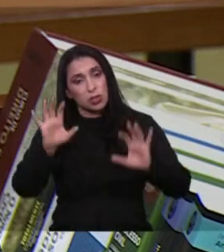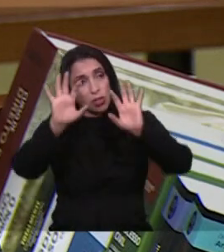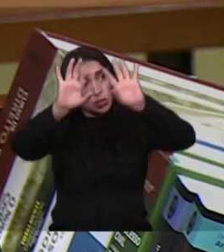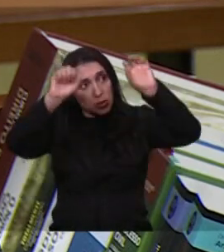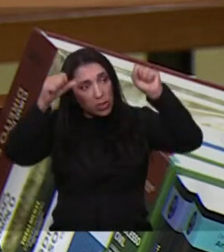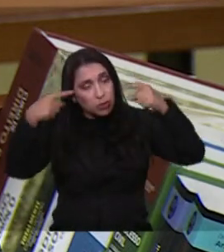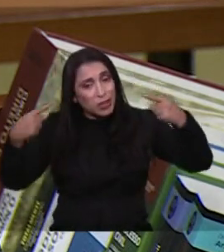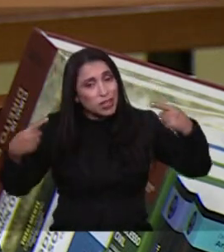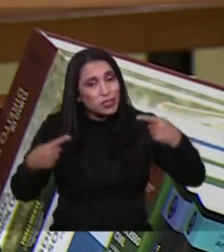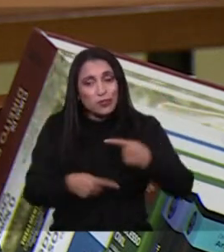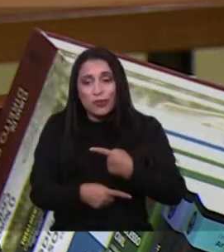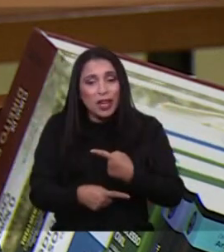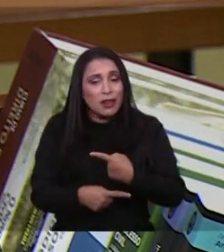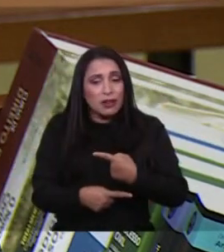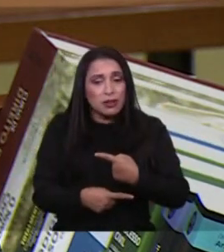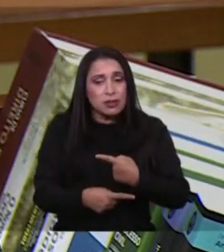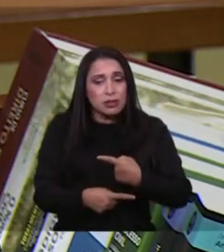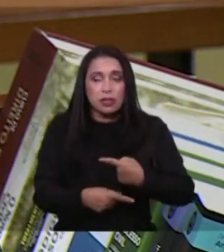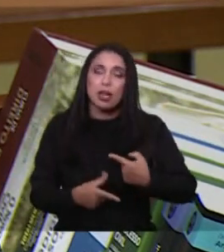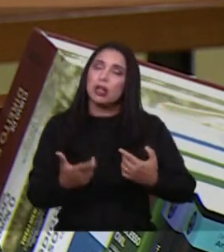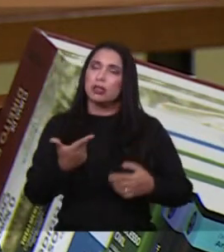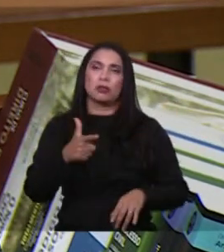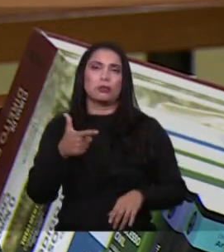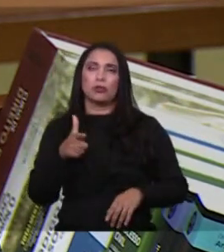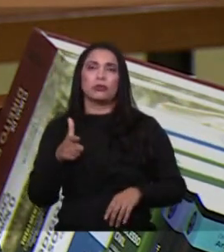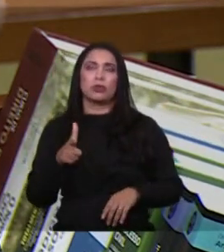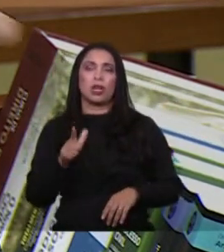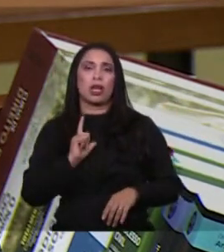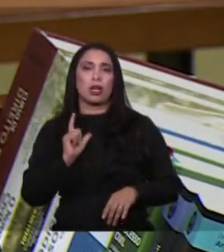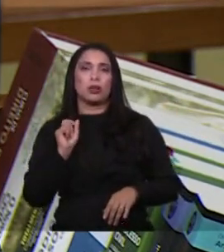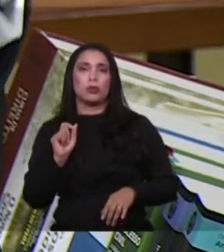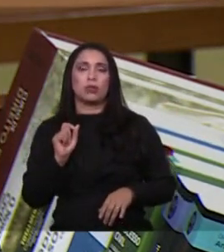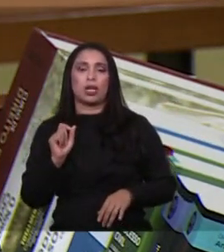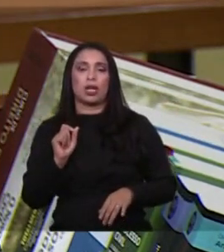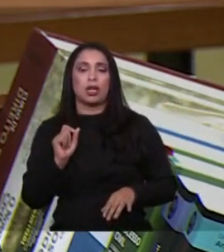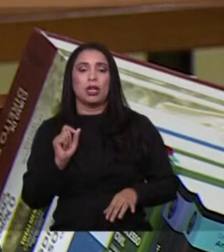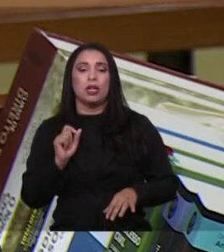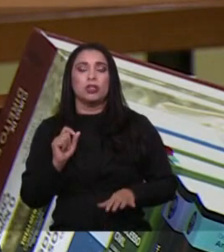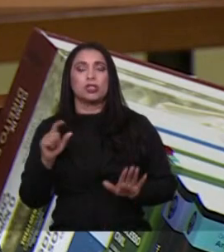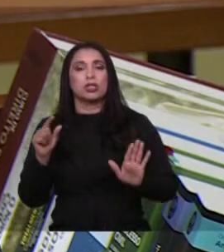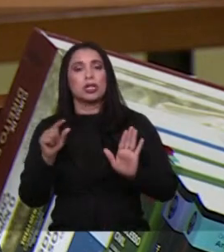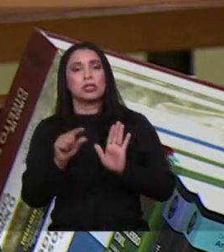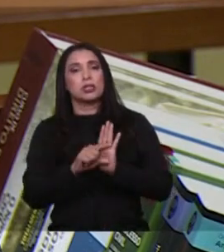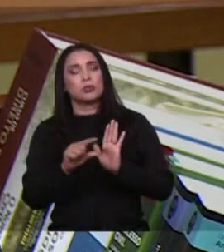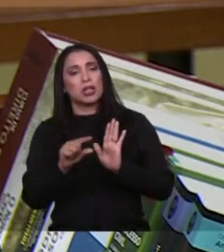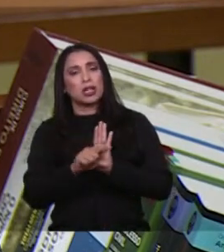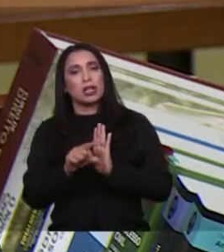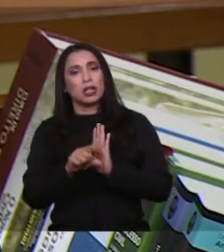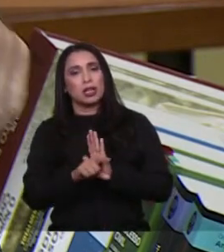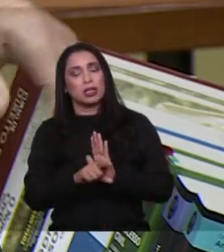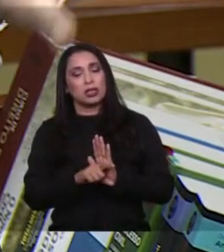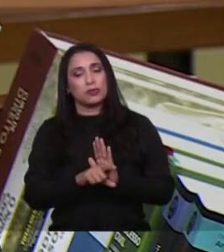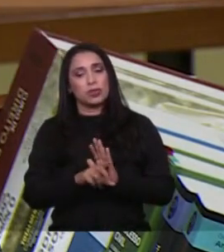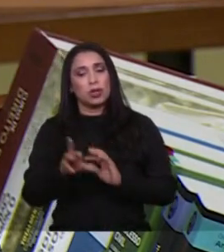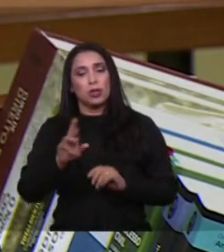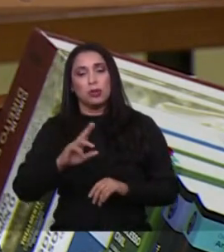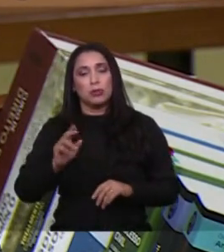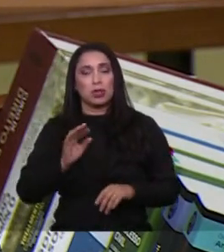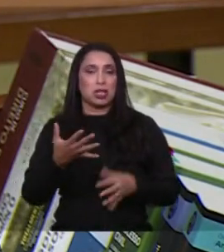tribunais. Então, não tem, quer dizer, na verdade, nós não temos de aplicar esses parágrafos do Código porque nós não